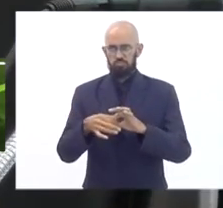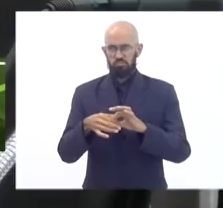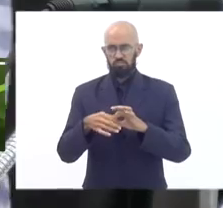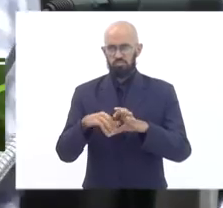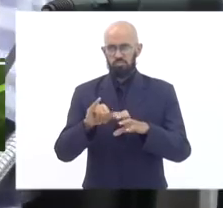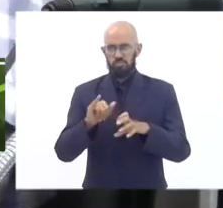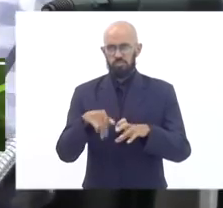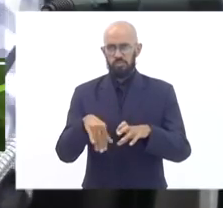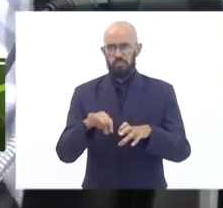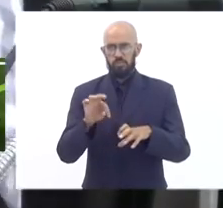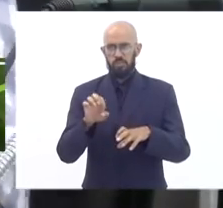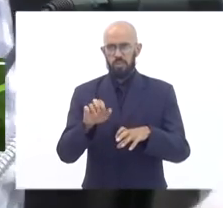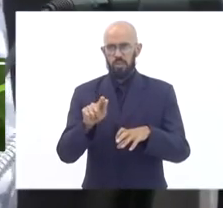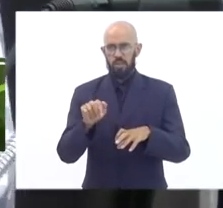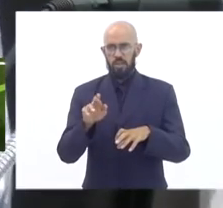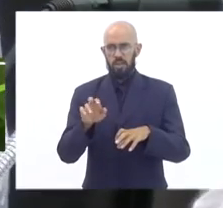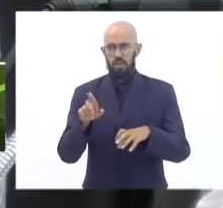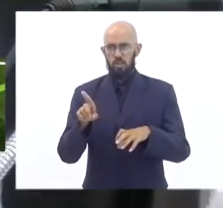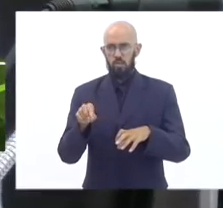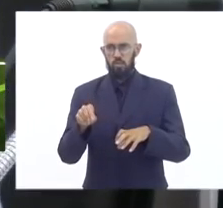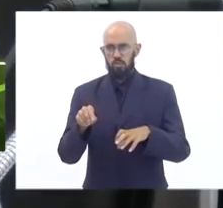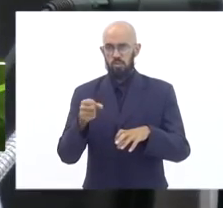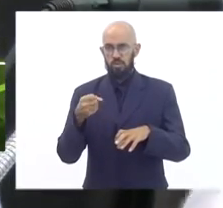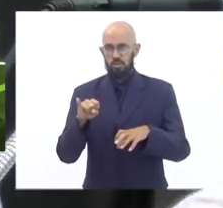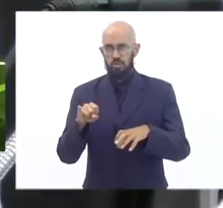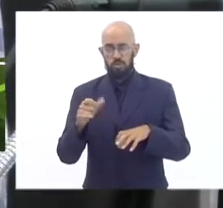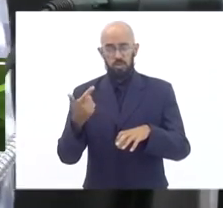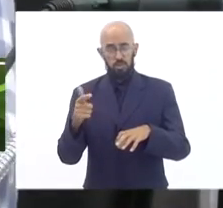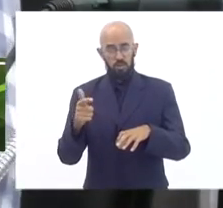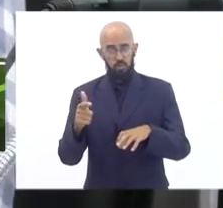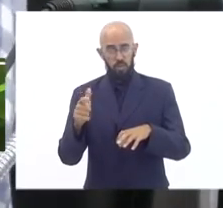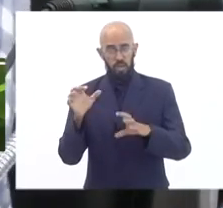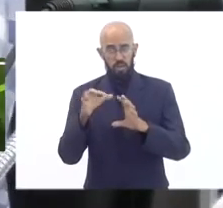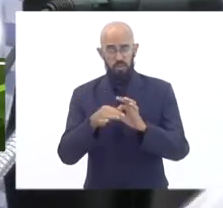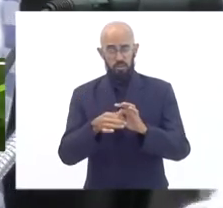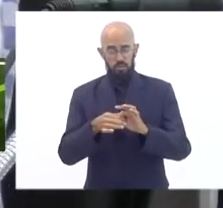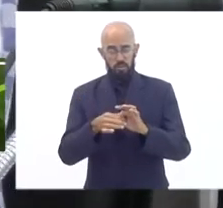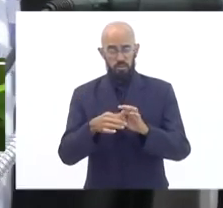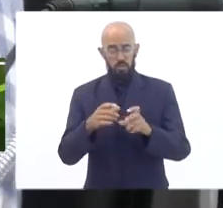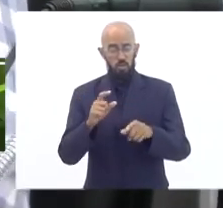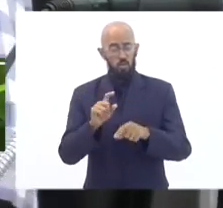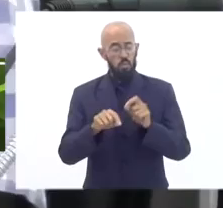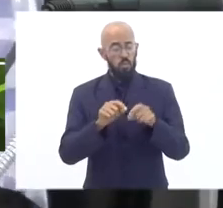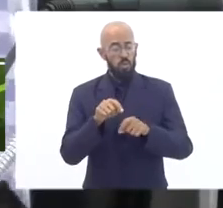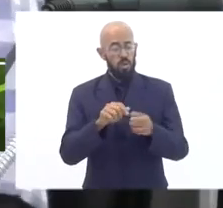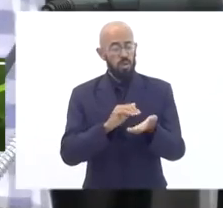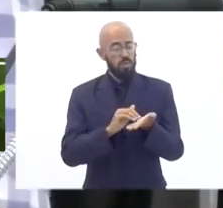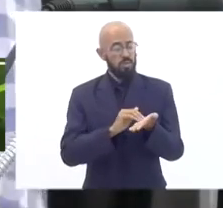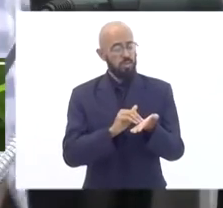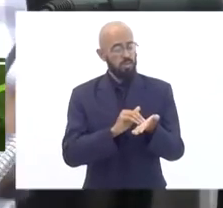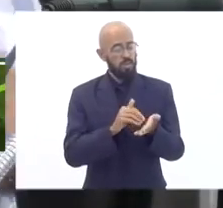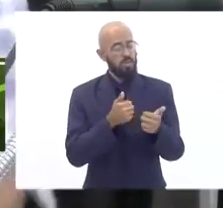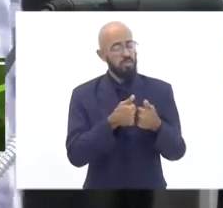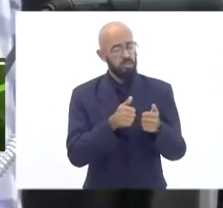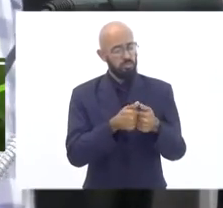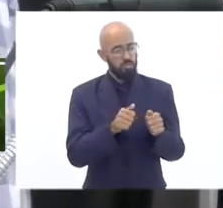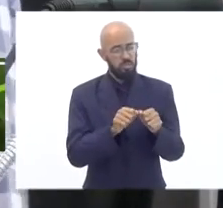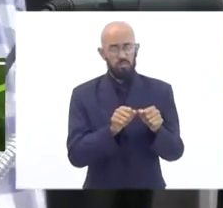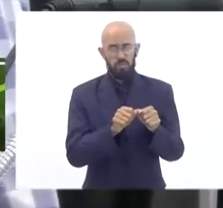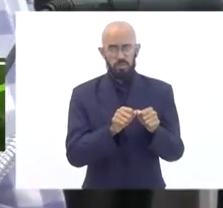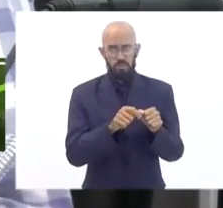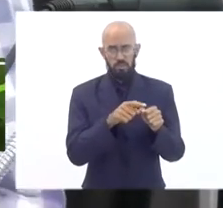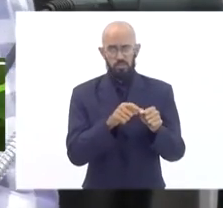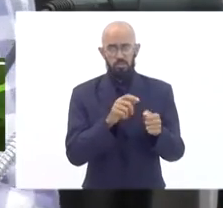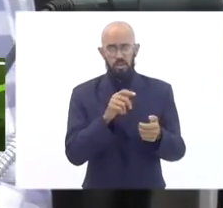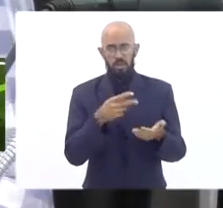alguma. Se for o caso desse sistema não estar integrado, o que a Secretaria de Transportes está fazendo para que realmente